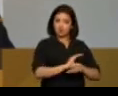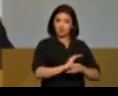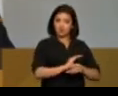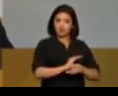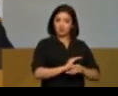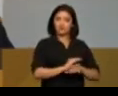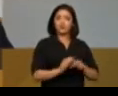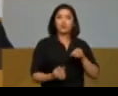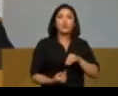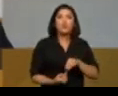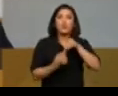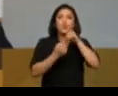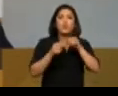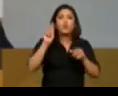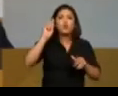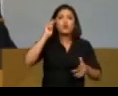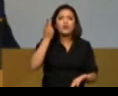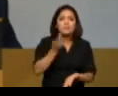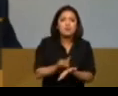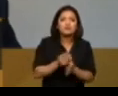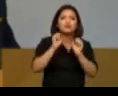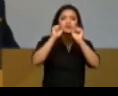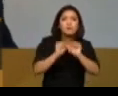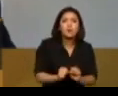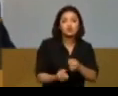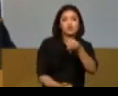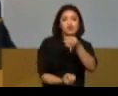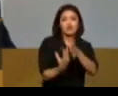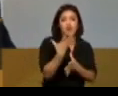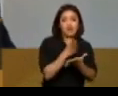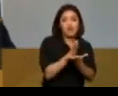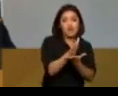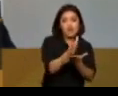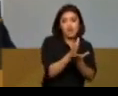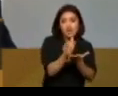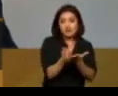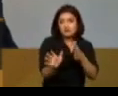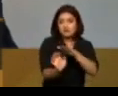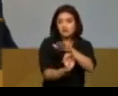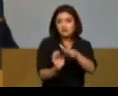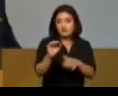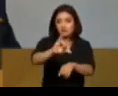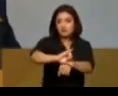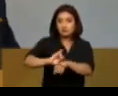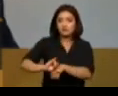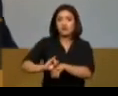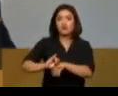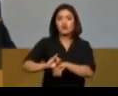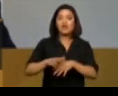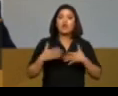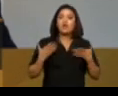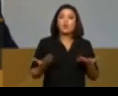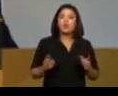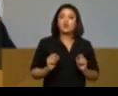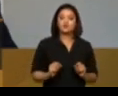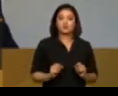a única hipótese que a Petrobras tem para constituir as subsidiárias é para o estrito, e a lei ainda